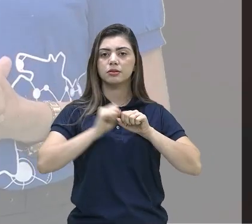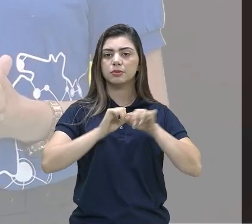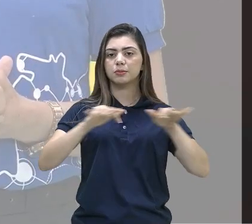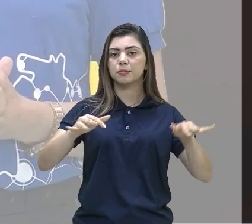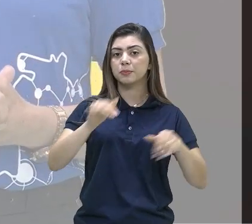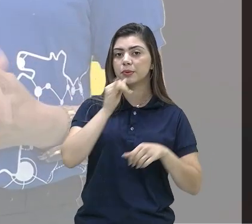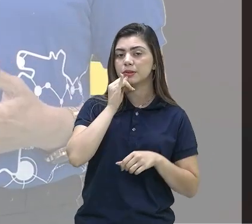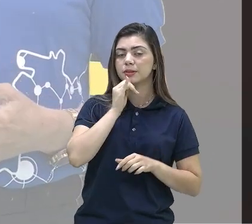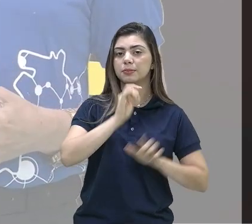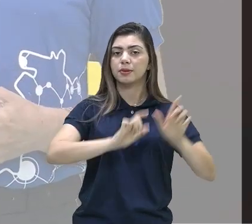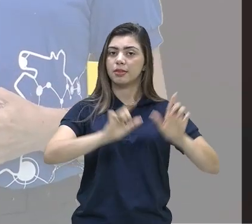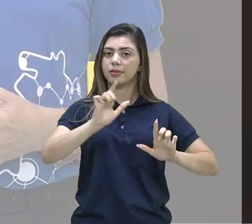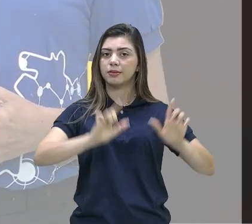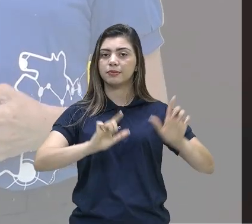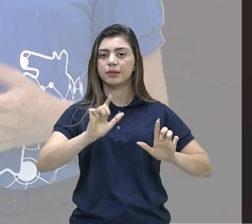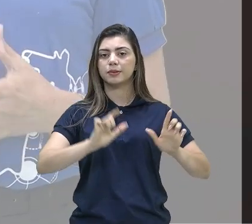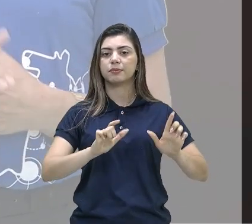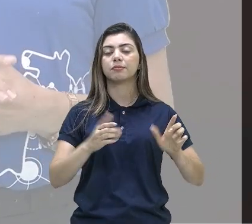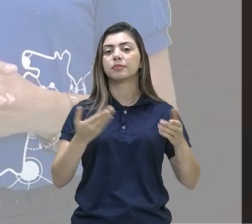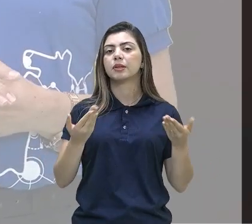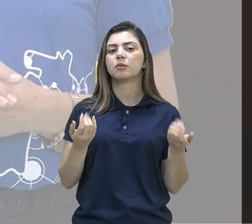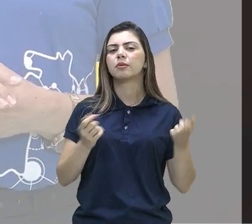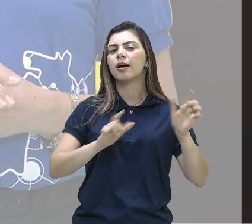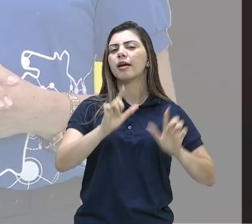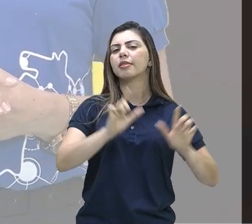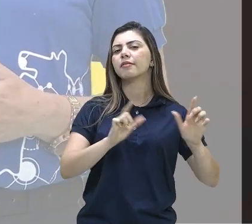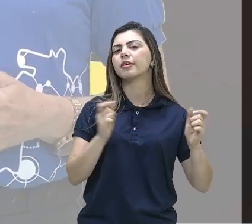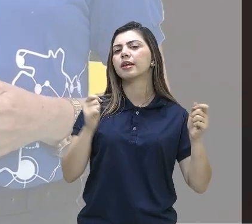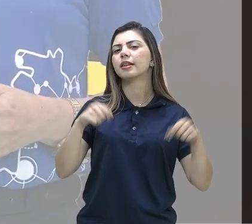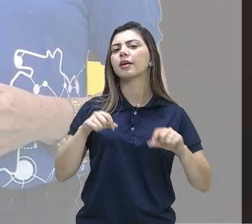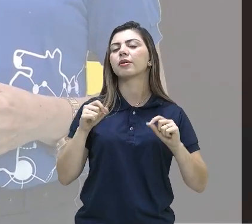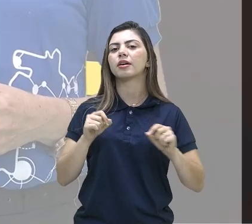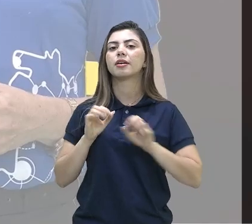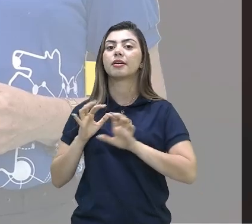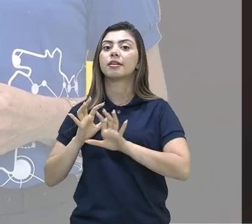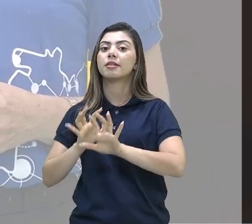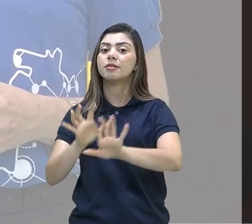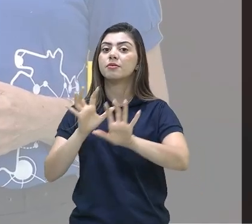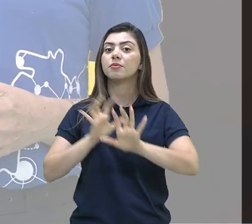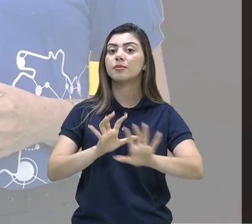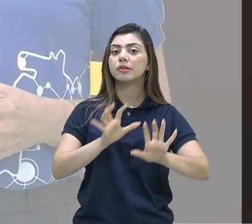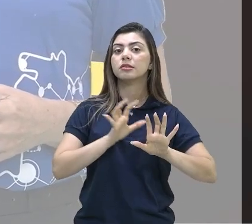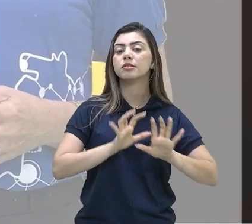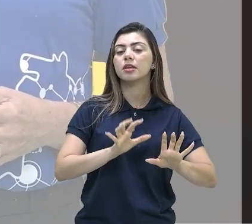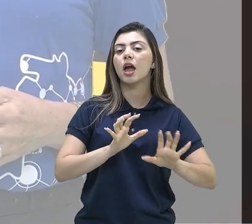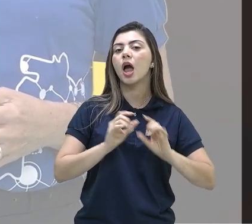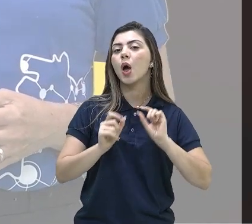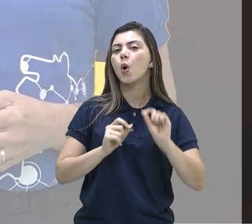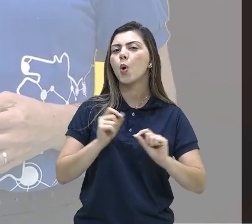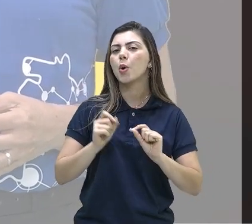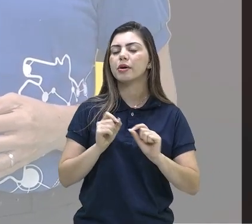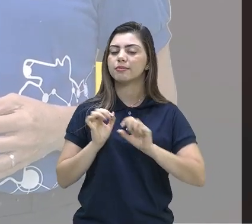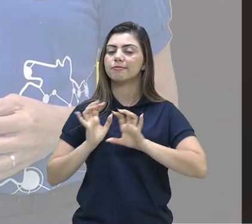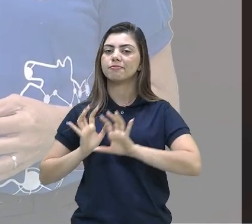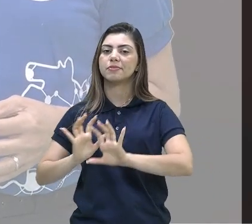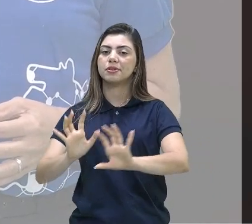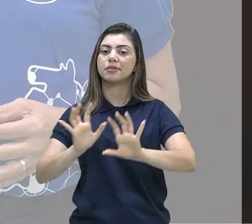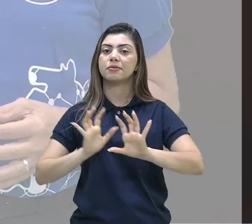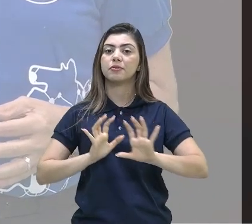a televisão, consegue interferir, olha bem, interferir